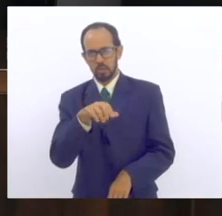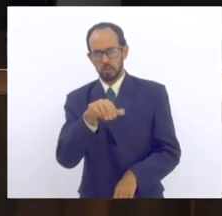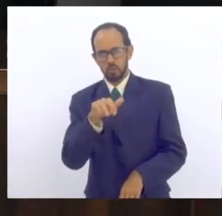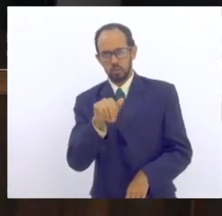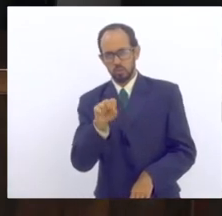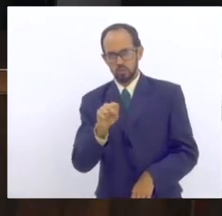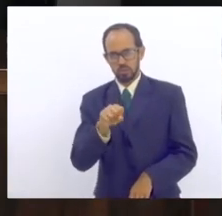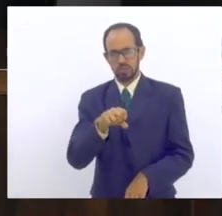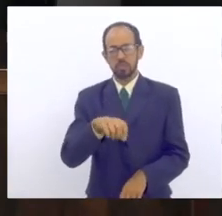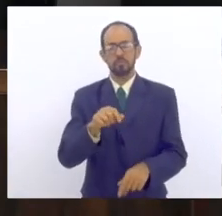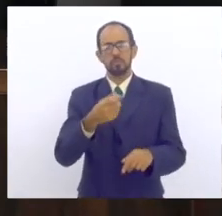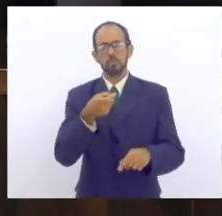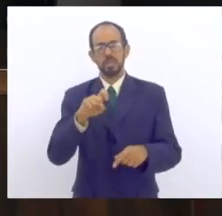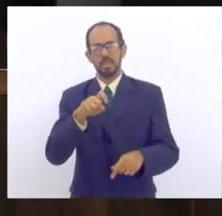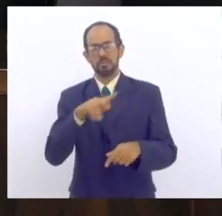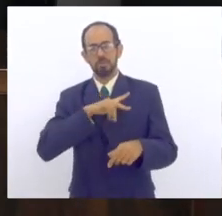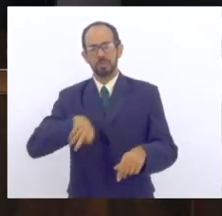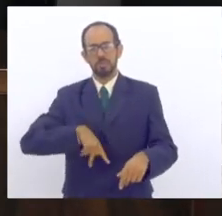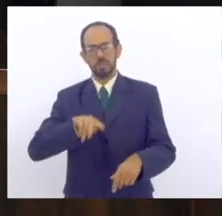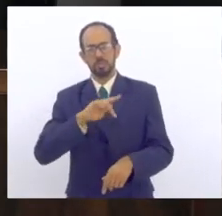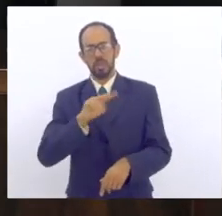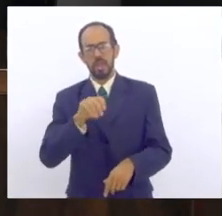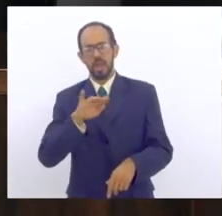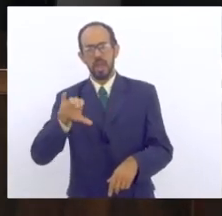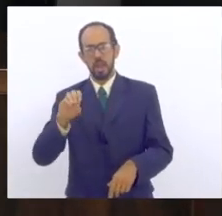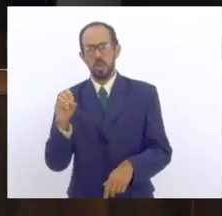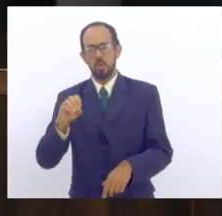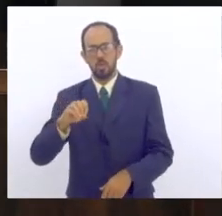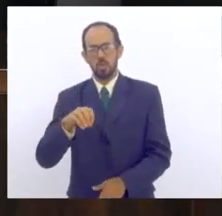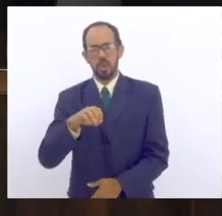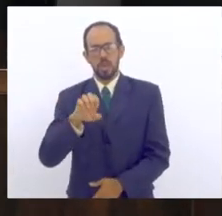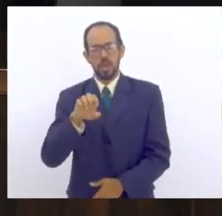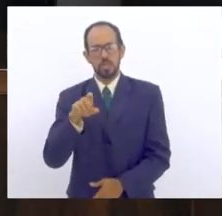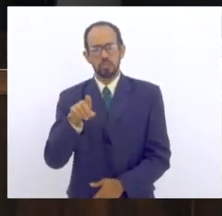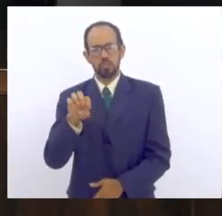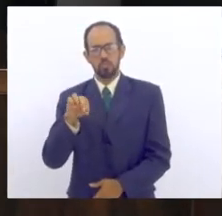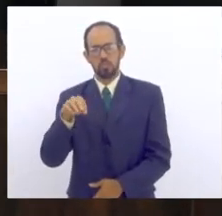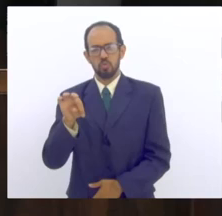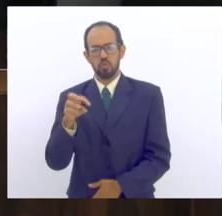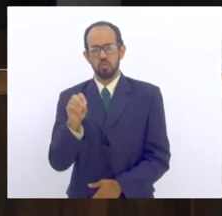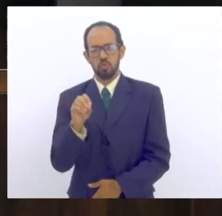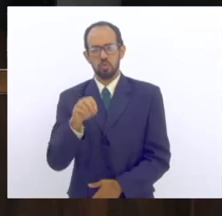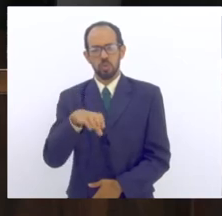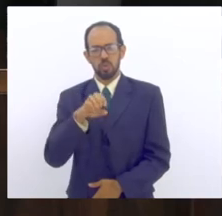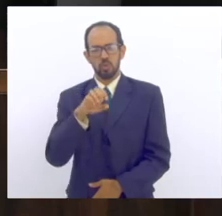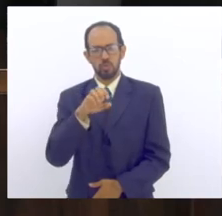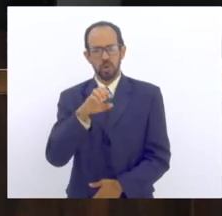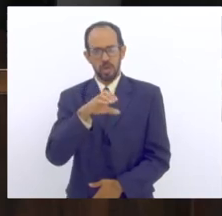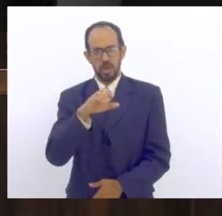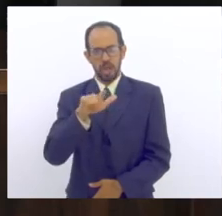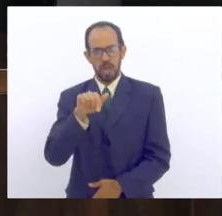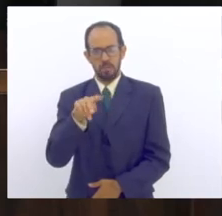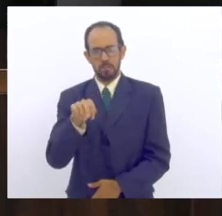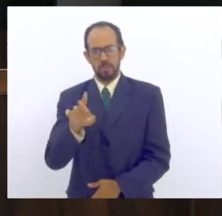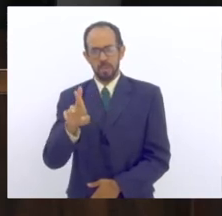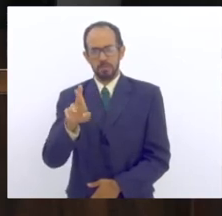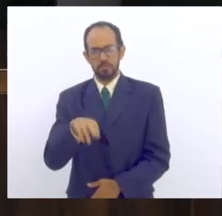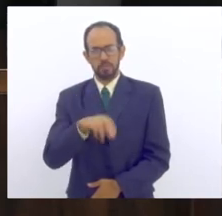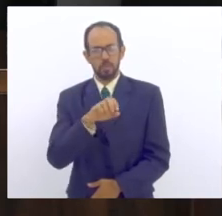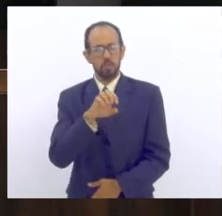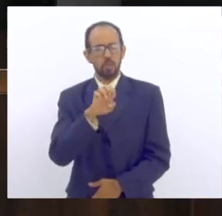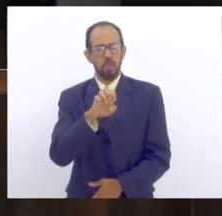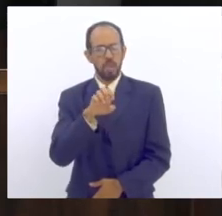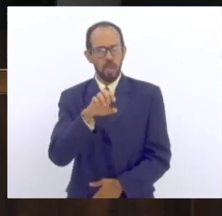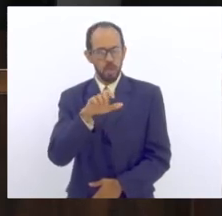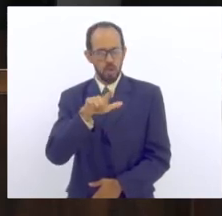Edmundo Santos Silva Cléber leite que presente também meu irmão amigo Alvinho o Élcio Venâncio também